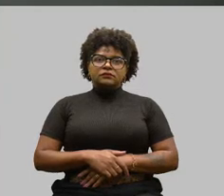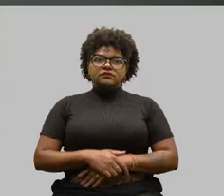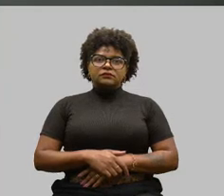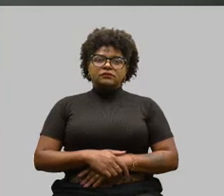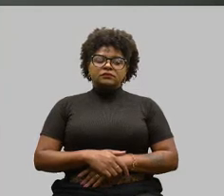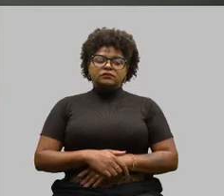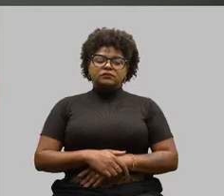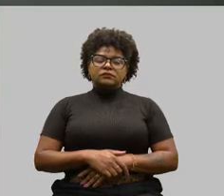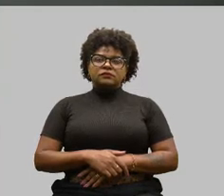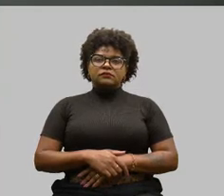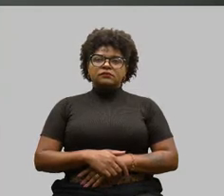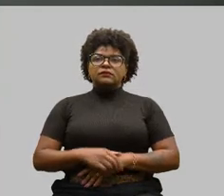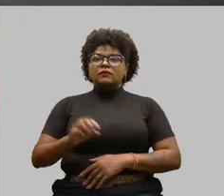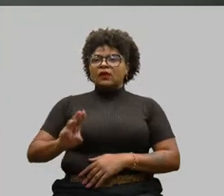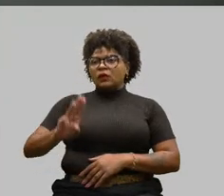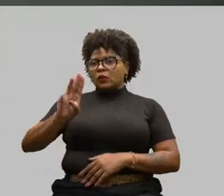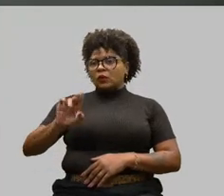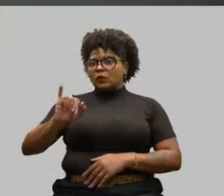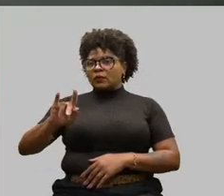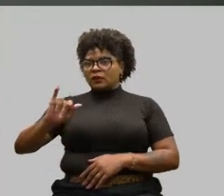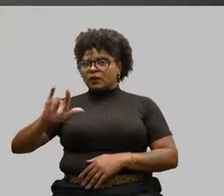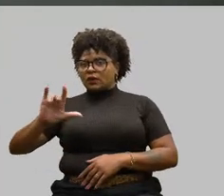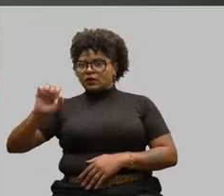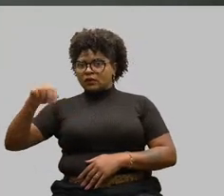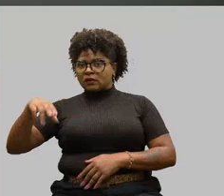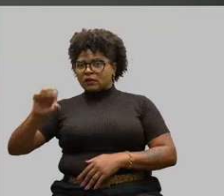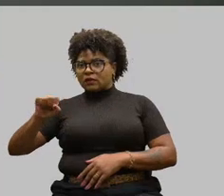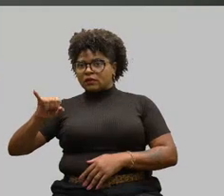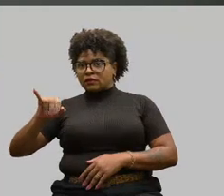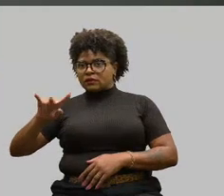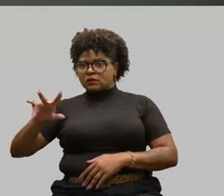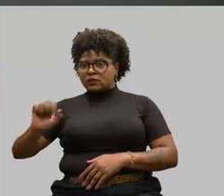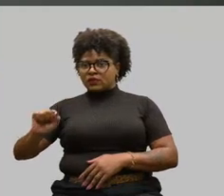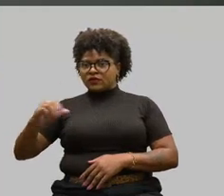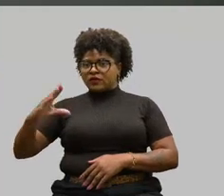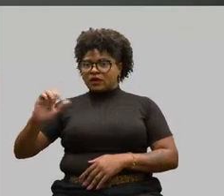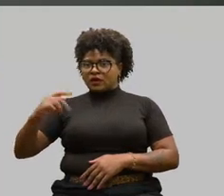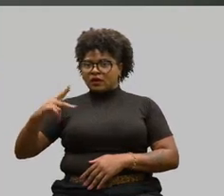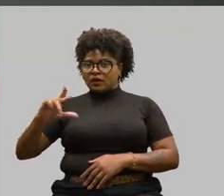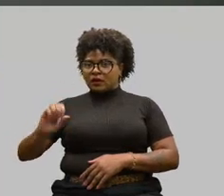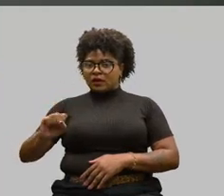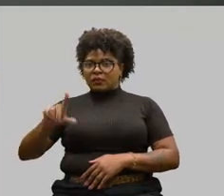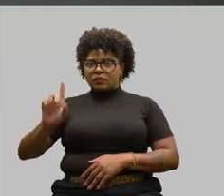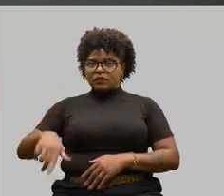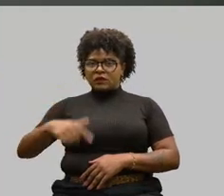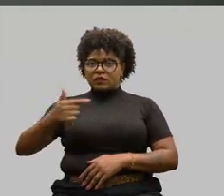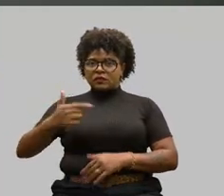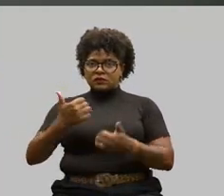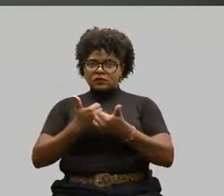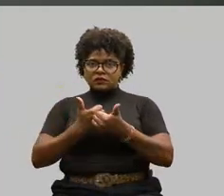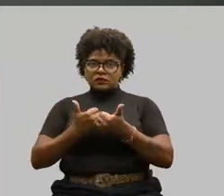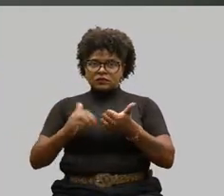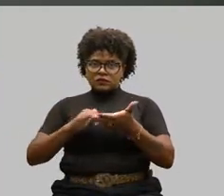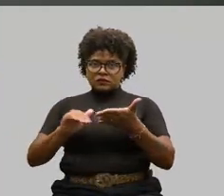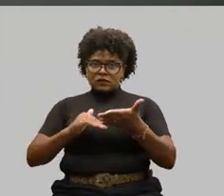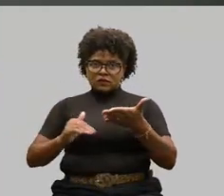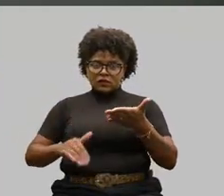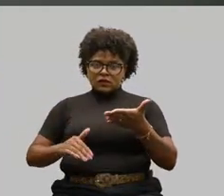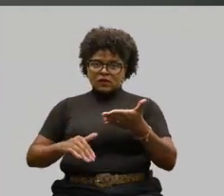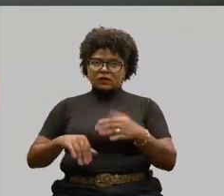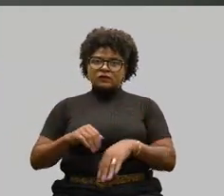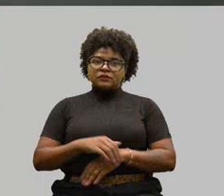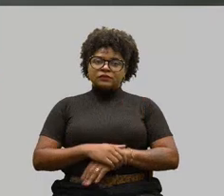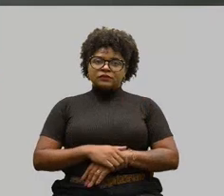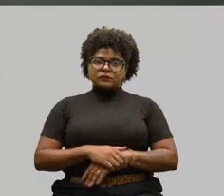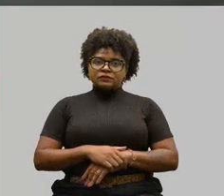Duílio Silva Campos subsecretário Secretaria de direitos humanos Secretaria do Estado de Minas já